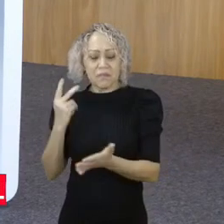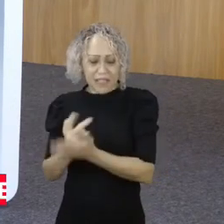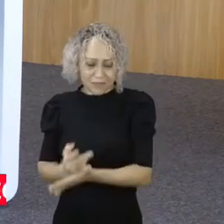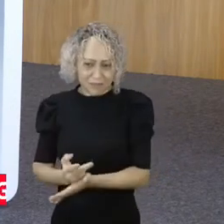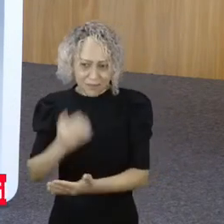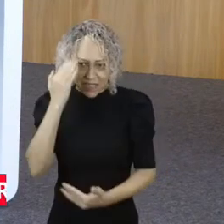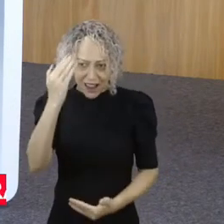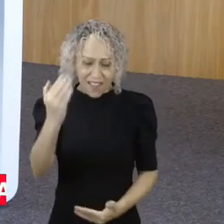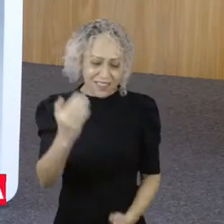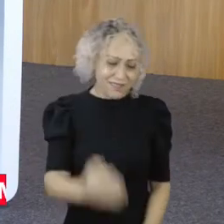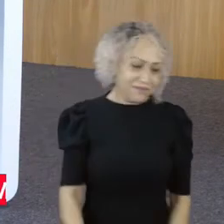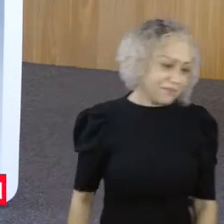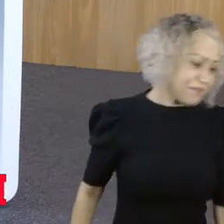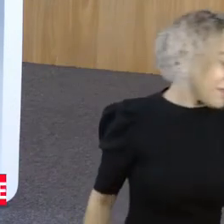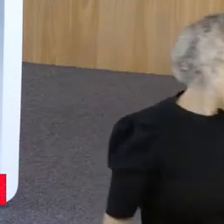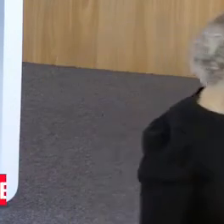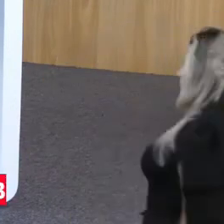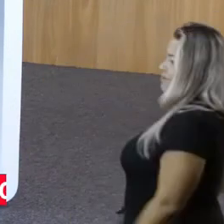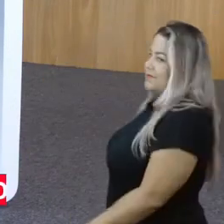bom trabalho.